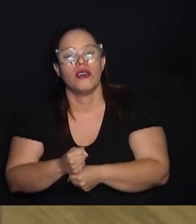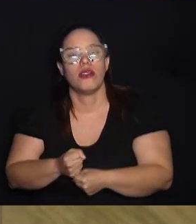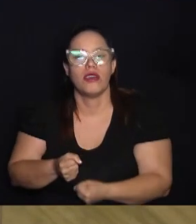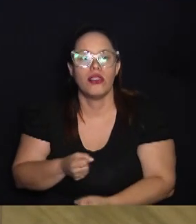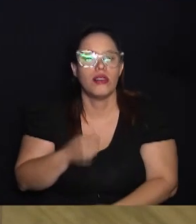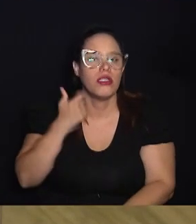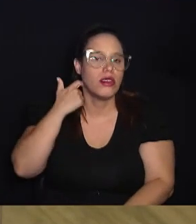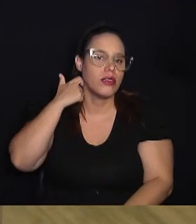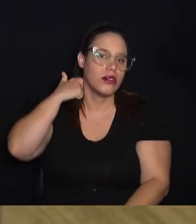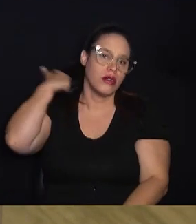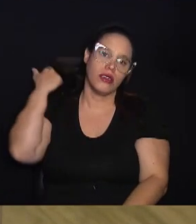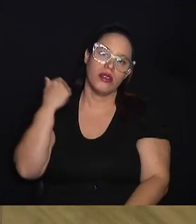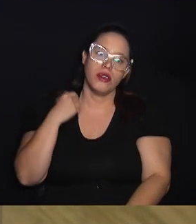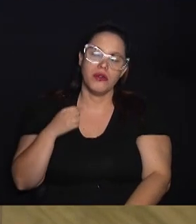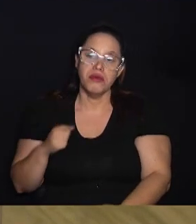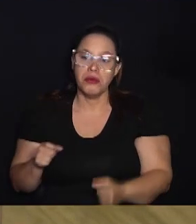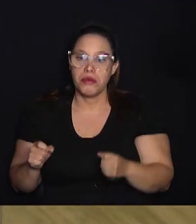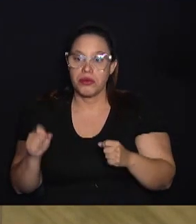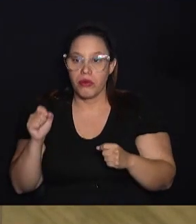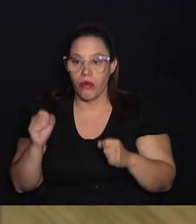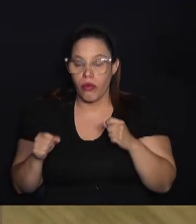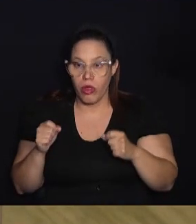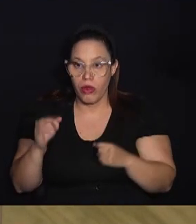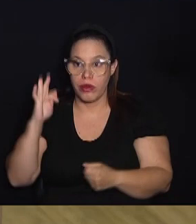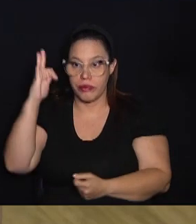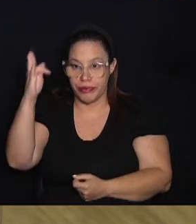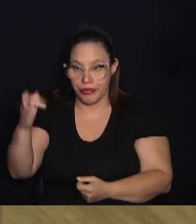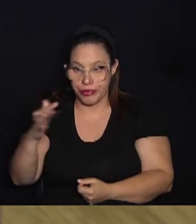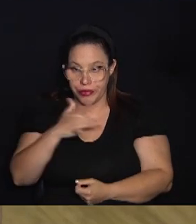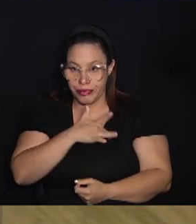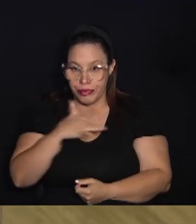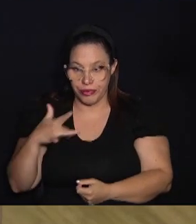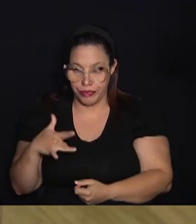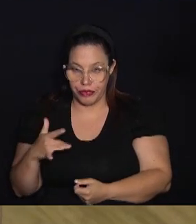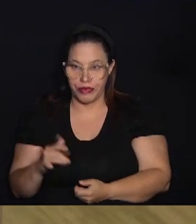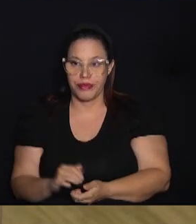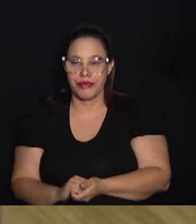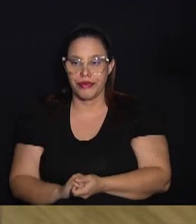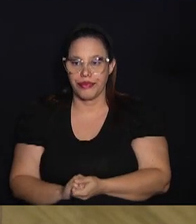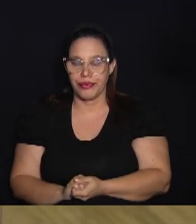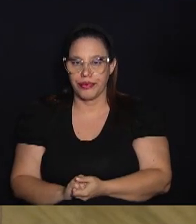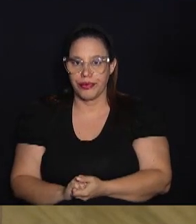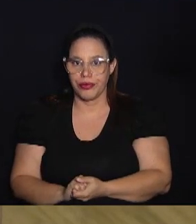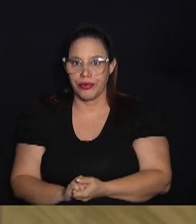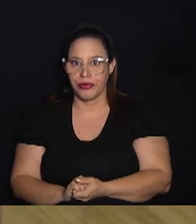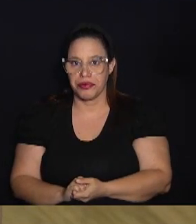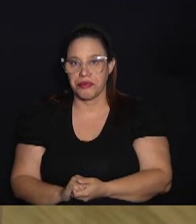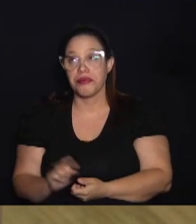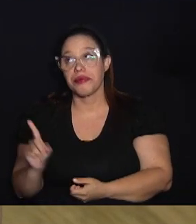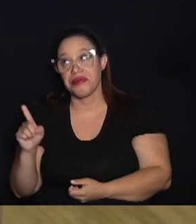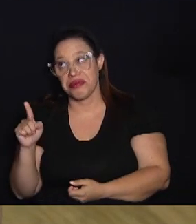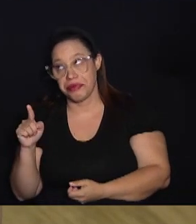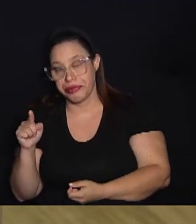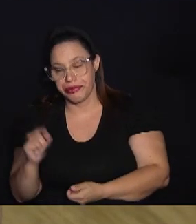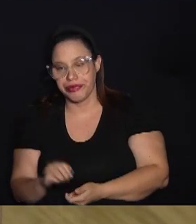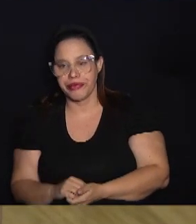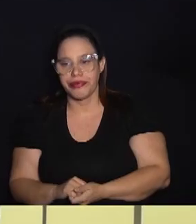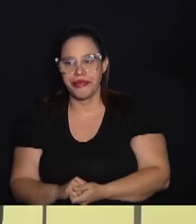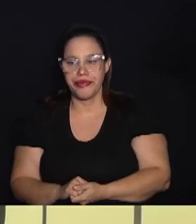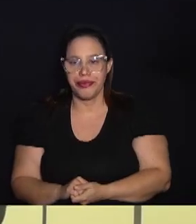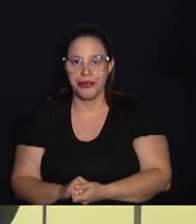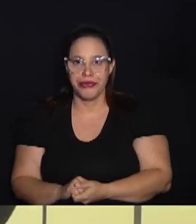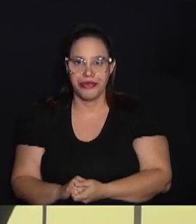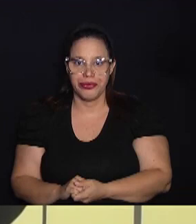eh eu acho que da da do Futuro né da Saúde da da Saúde da pessoa né é isso eh